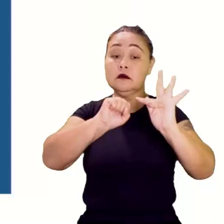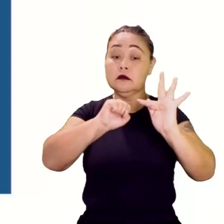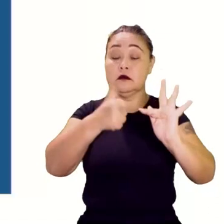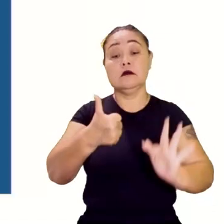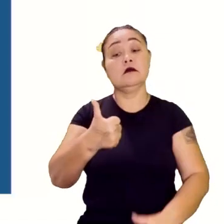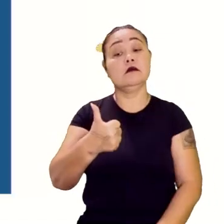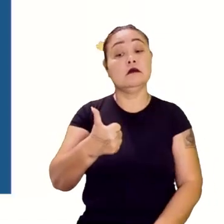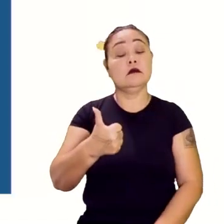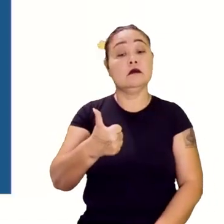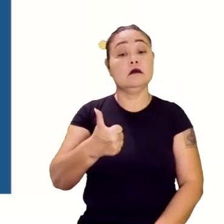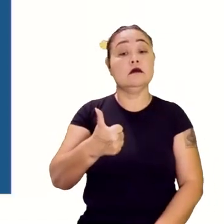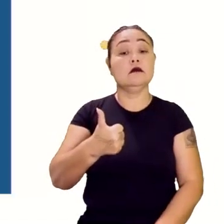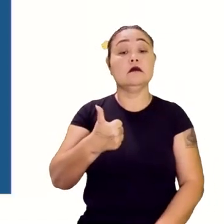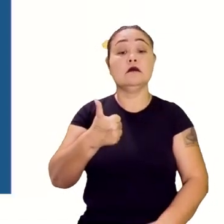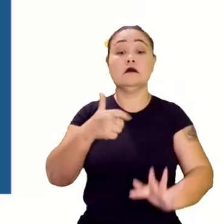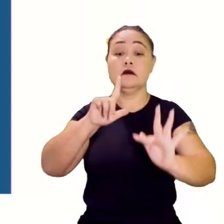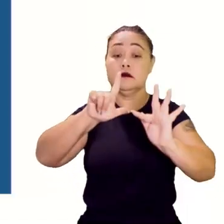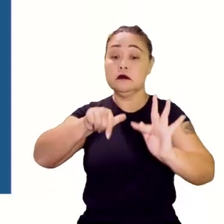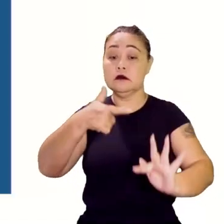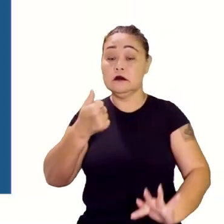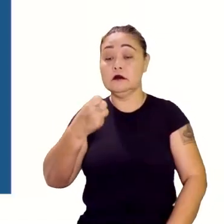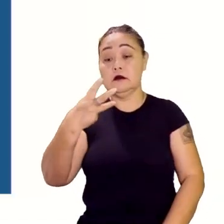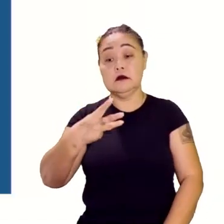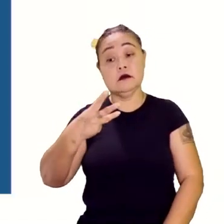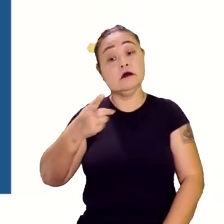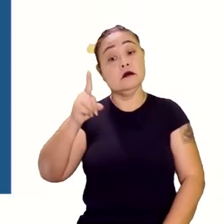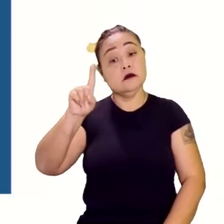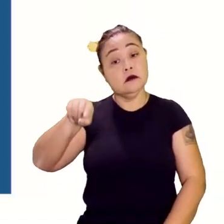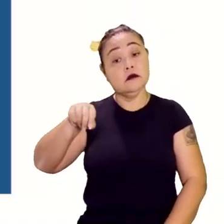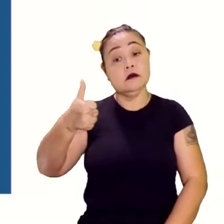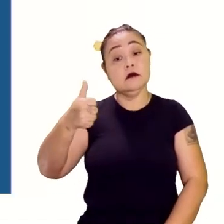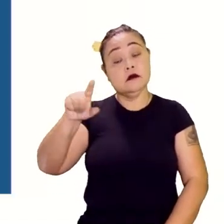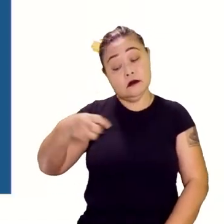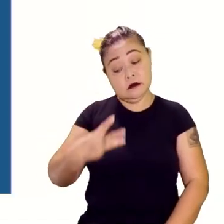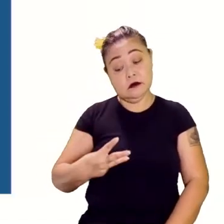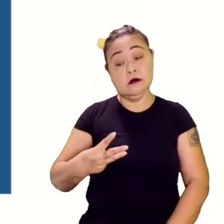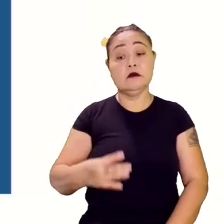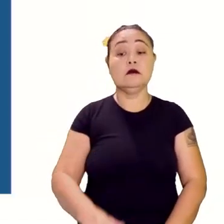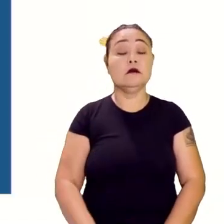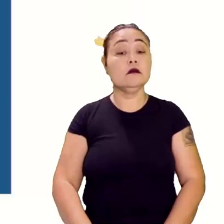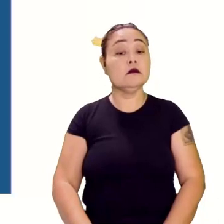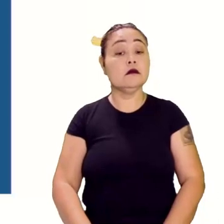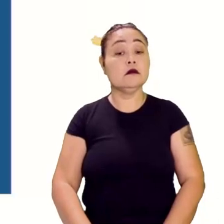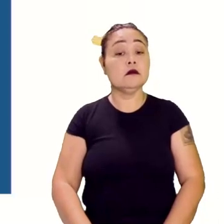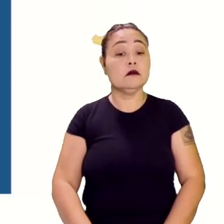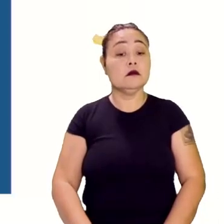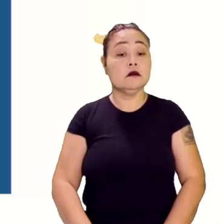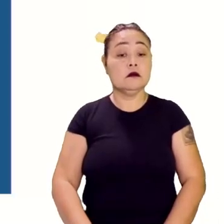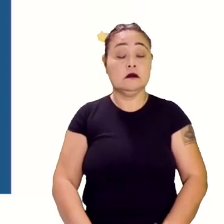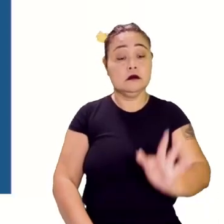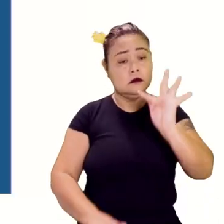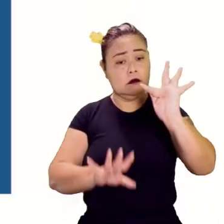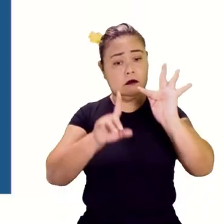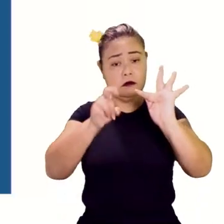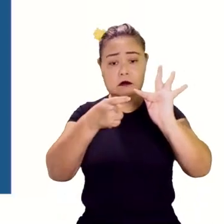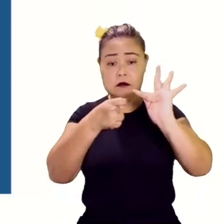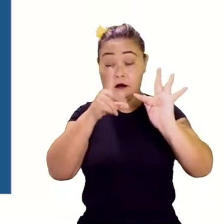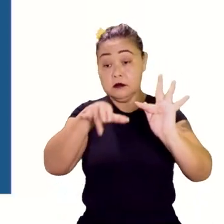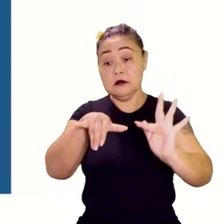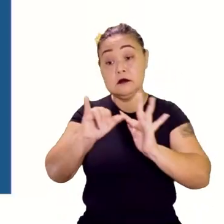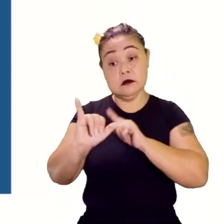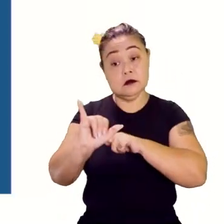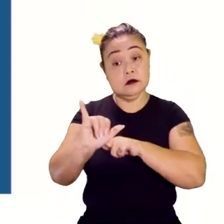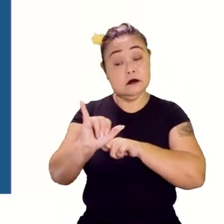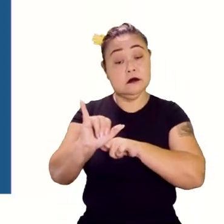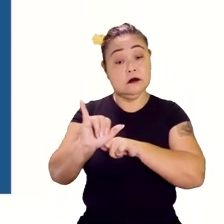ser? 81. Então, log de 81... na base 3. Esse f de x é o mesmo que y,